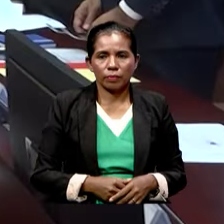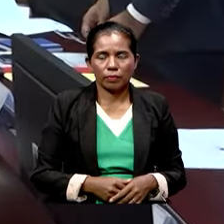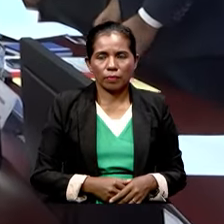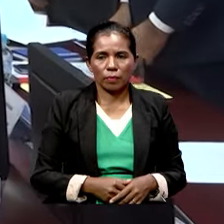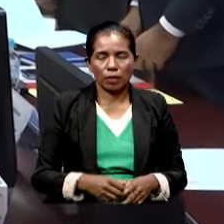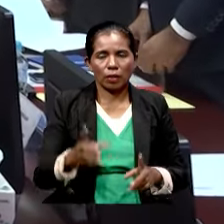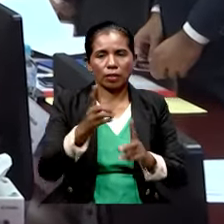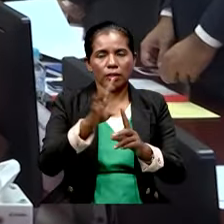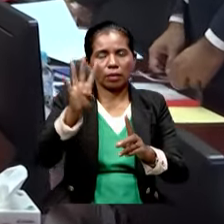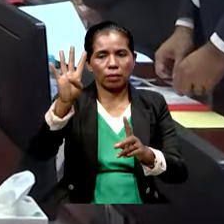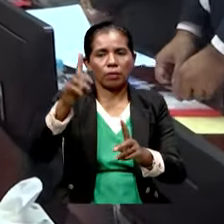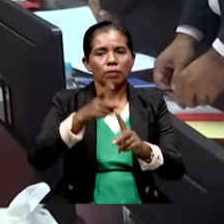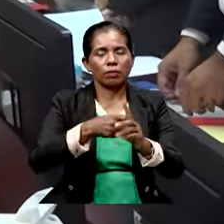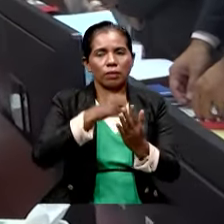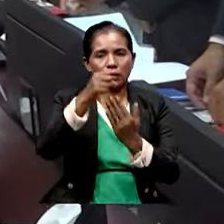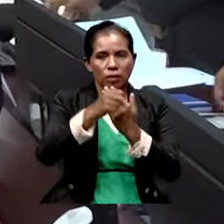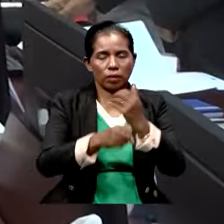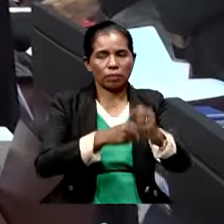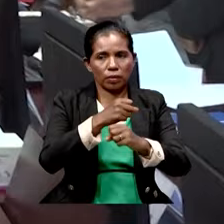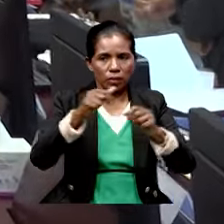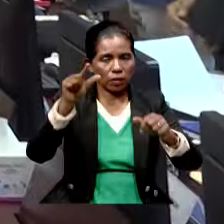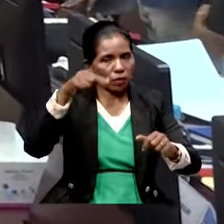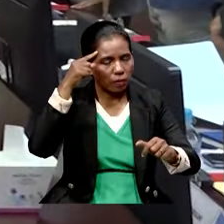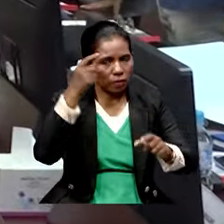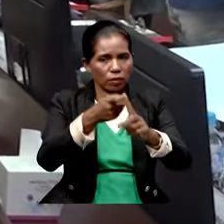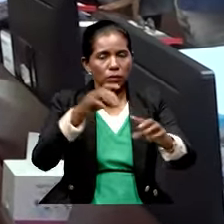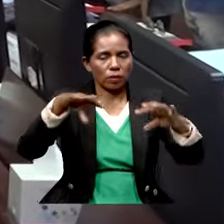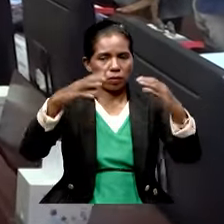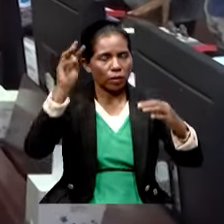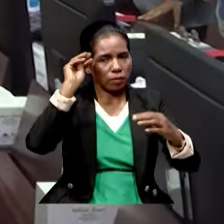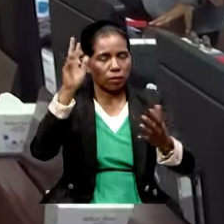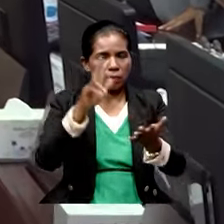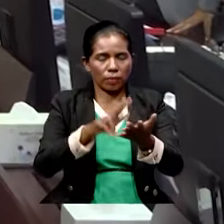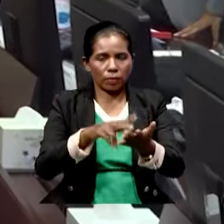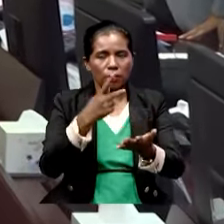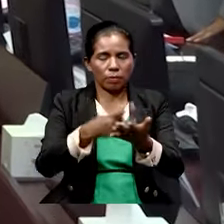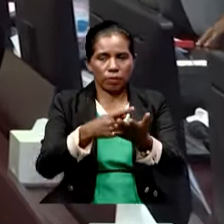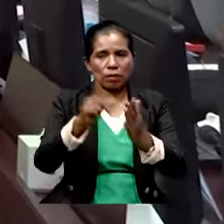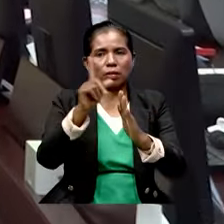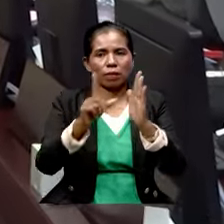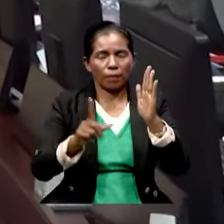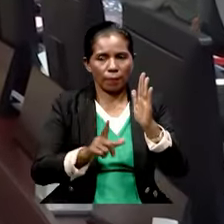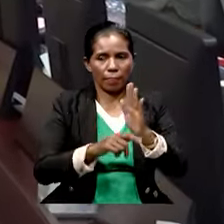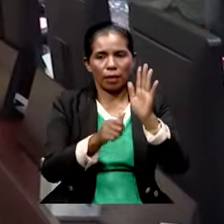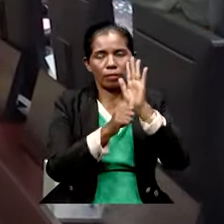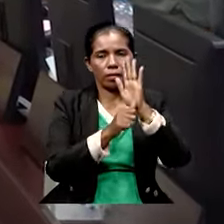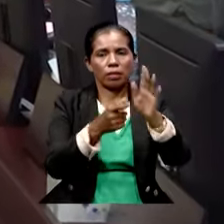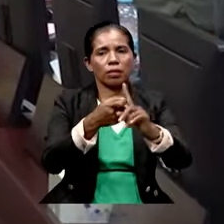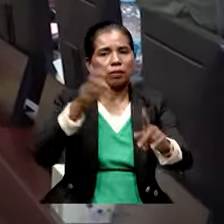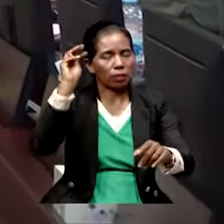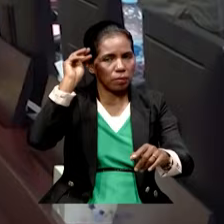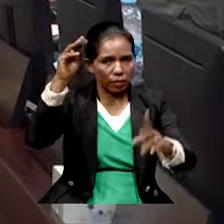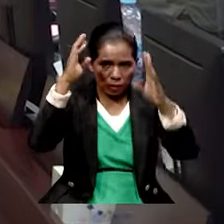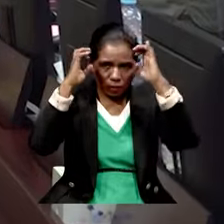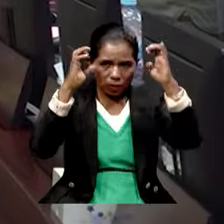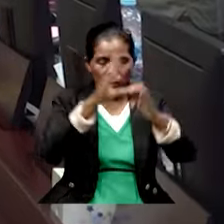E o Ronhal em setembro de ano, governo de Rússia e Conselho Ministro aprova no projeto decreto-lei que apresenta o ministro da